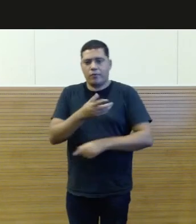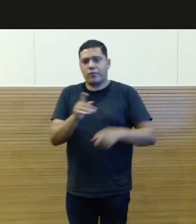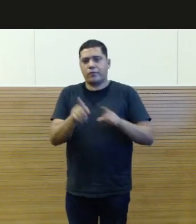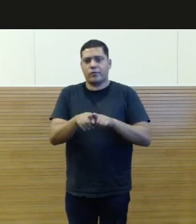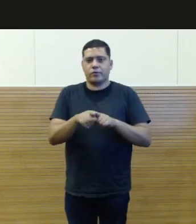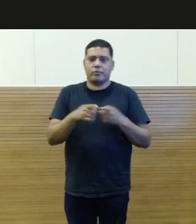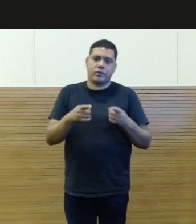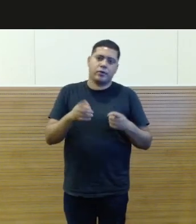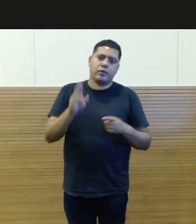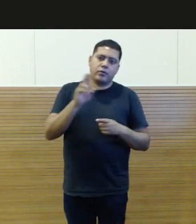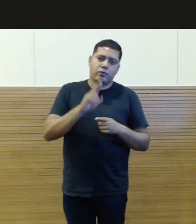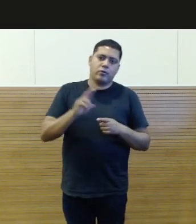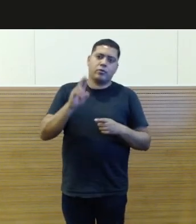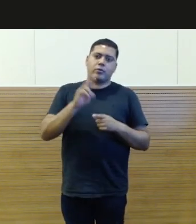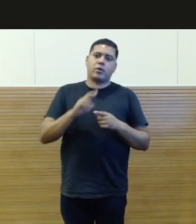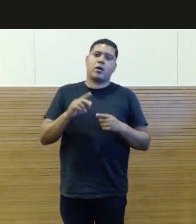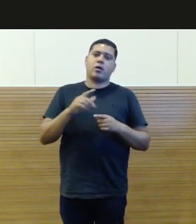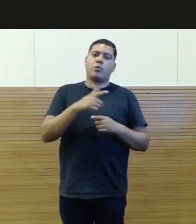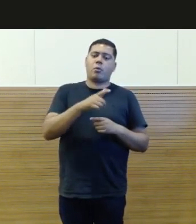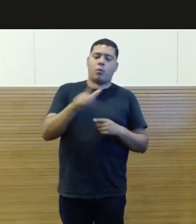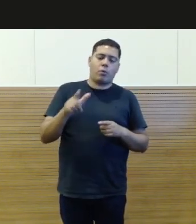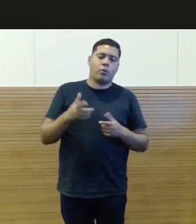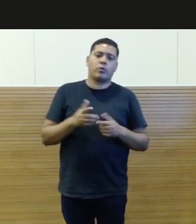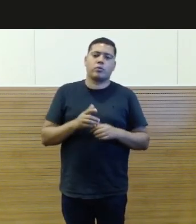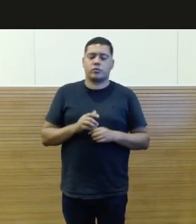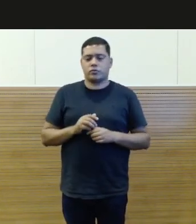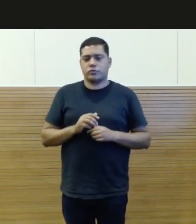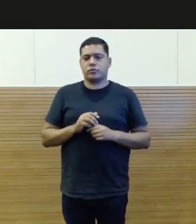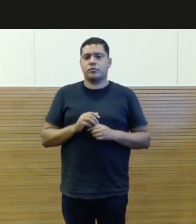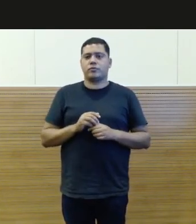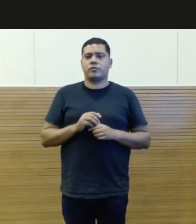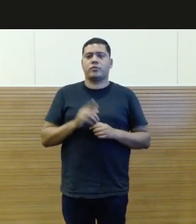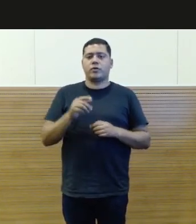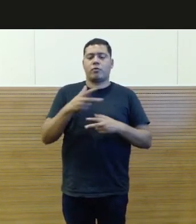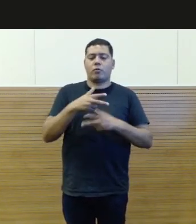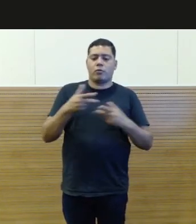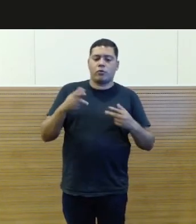sendo utilizada para ultraprocessados, onde os